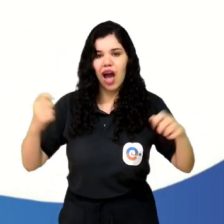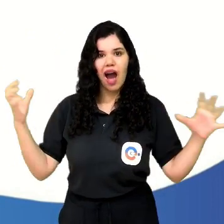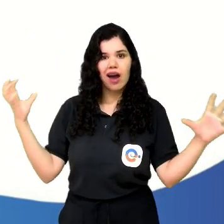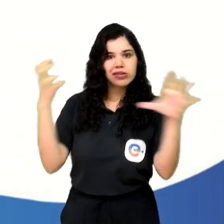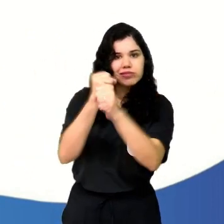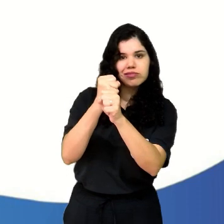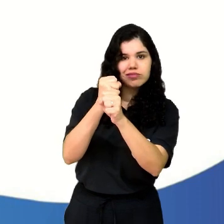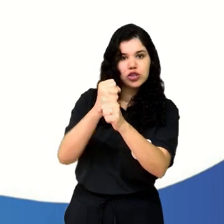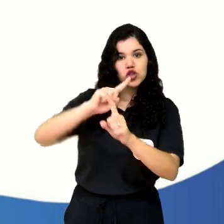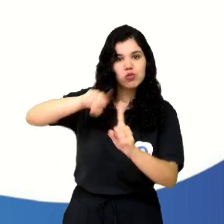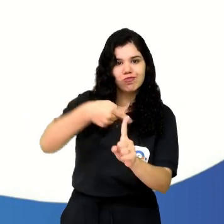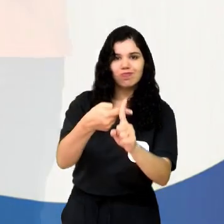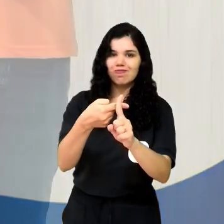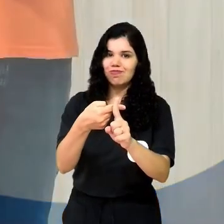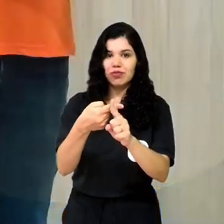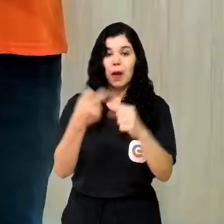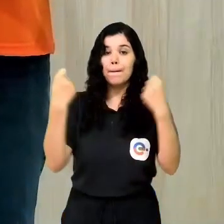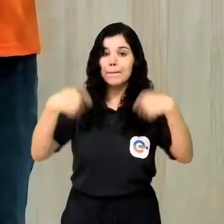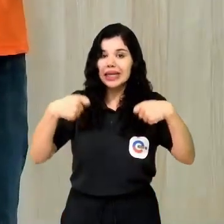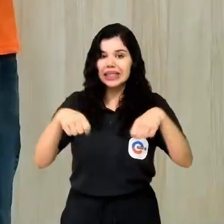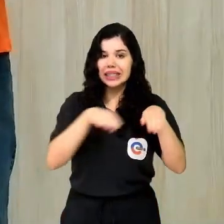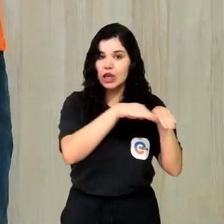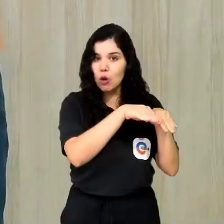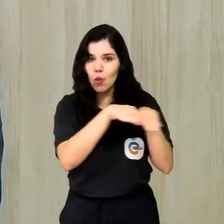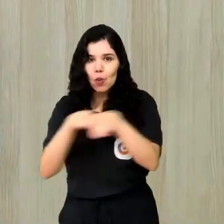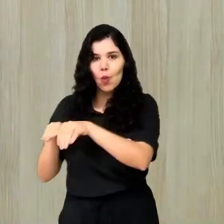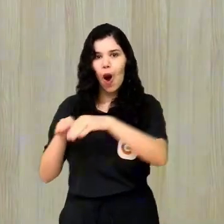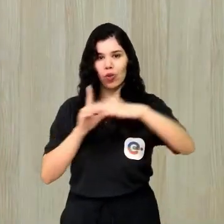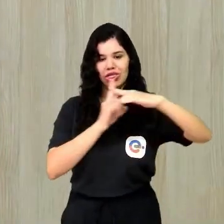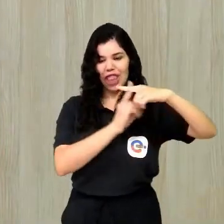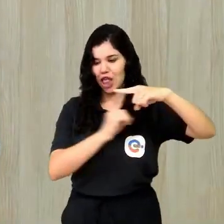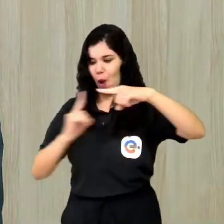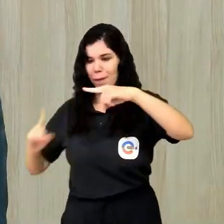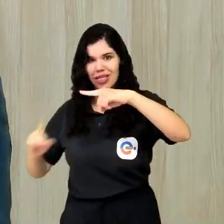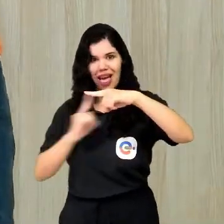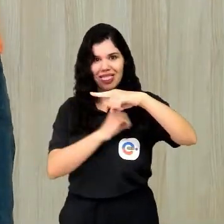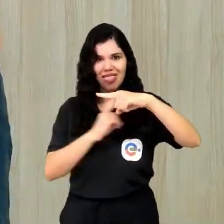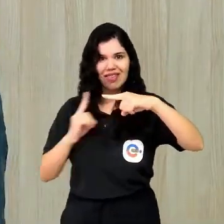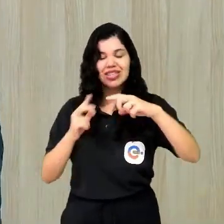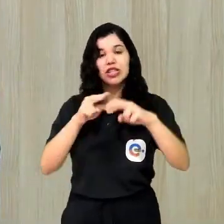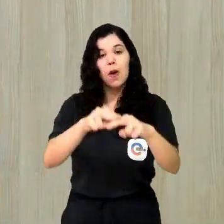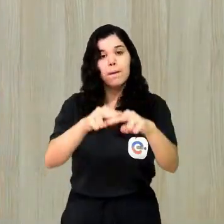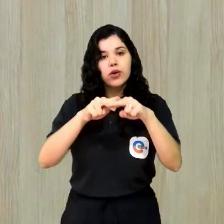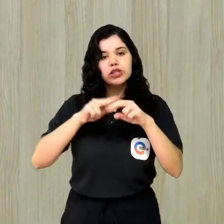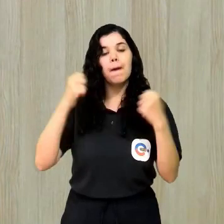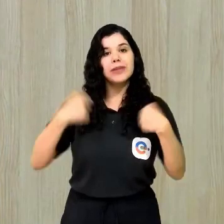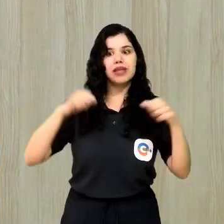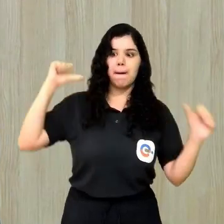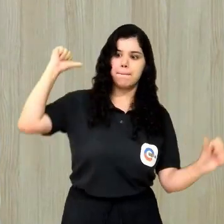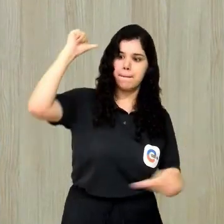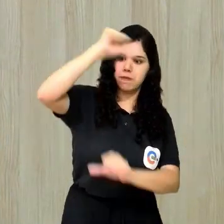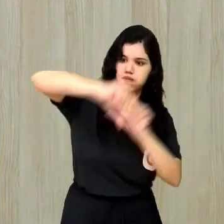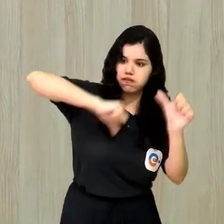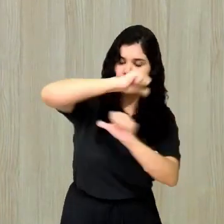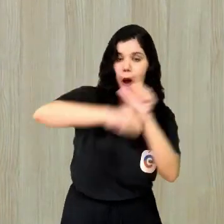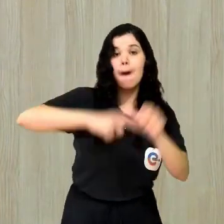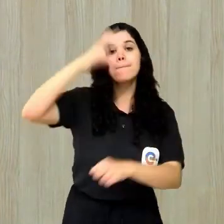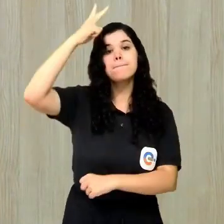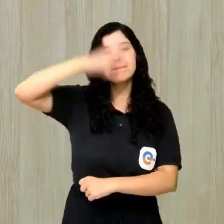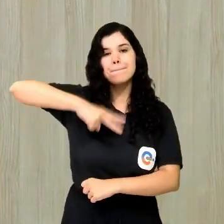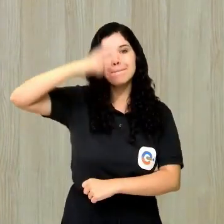com denominadores diferentes. A gente precisa transformar essas 2 frações para que elas fiquem com o